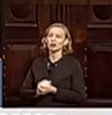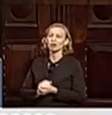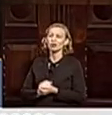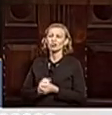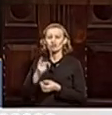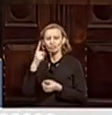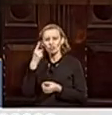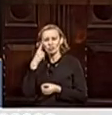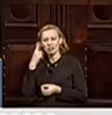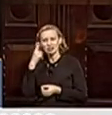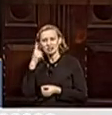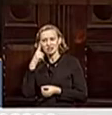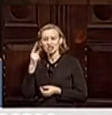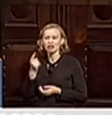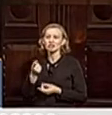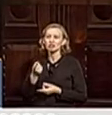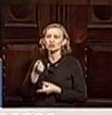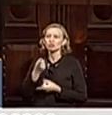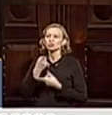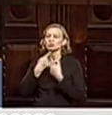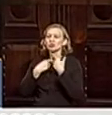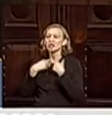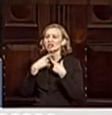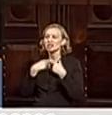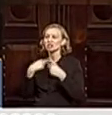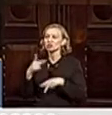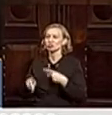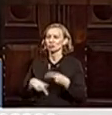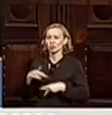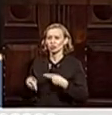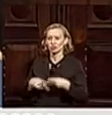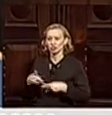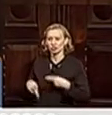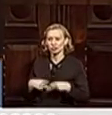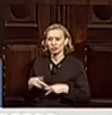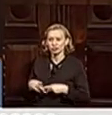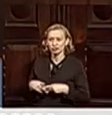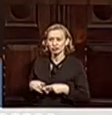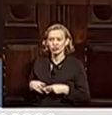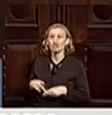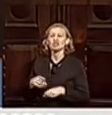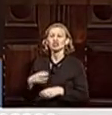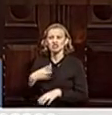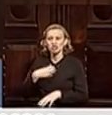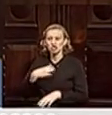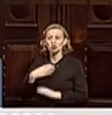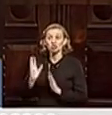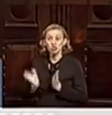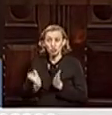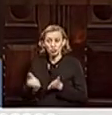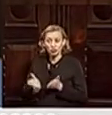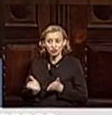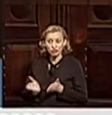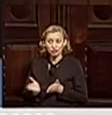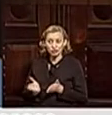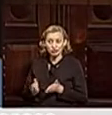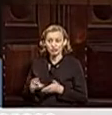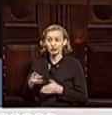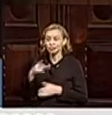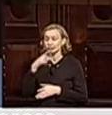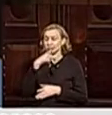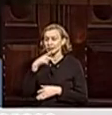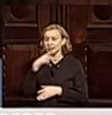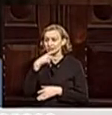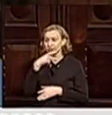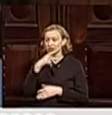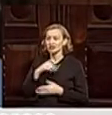refletissem os anseios da população. É nesse sentido também que hoje os parlamentares da